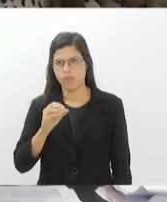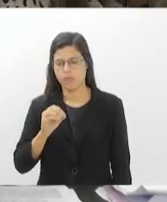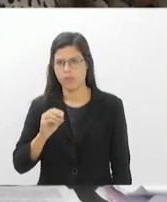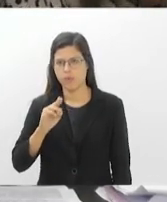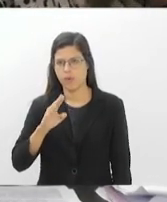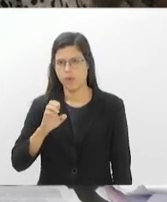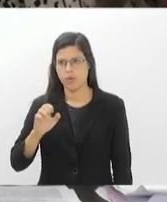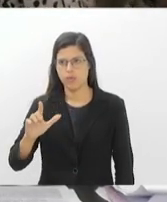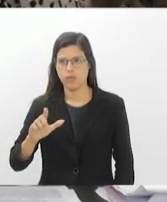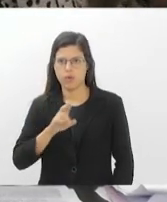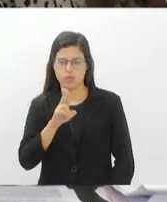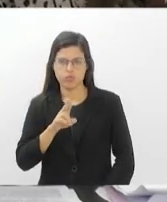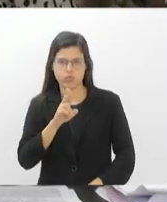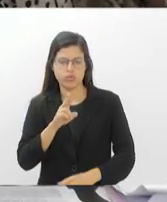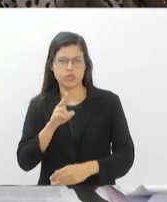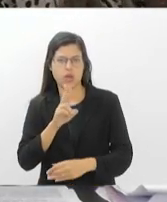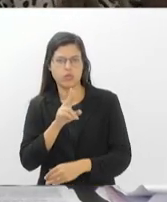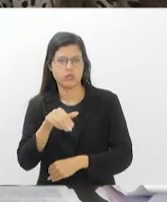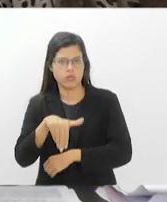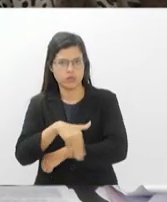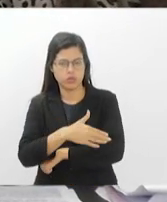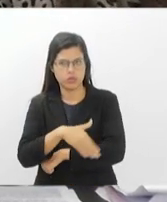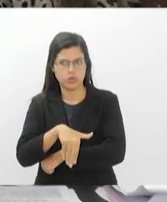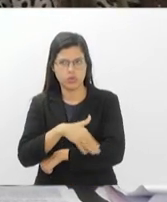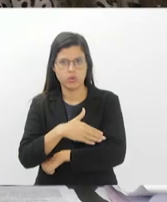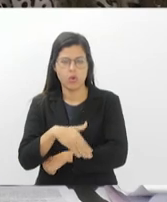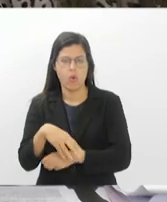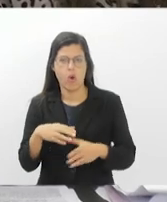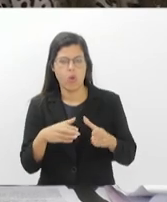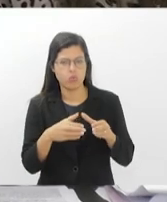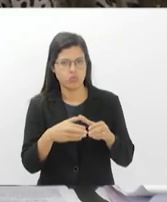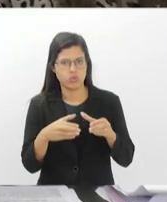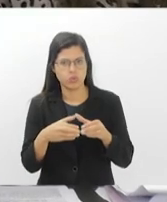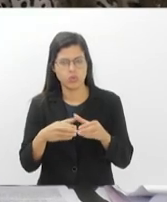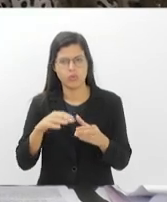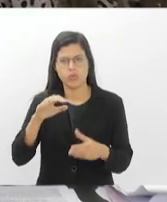de logradouros públicos aos grupos escoteiros.